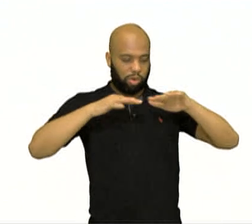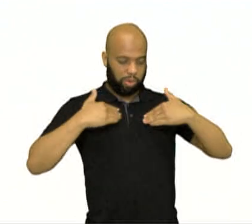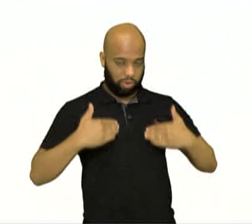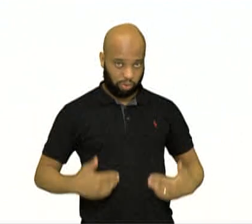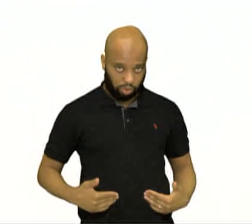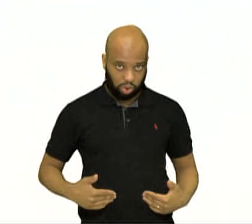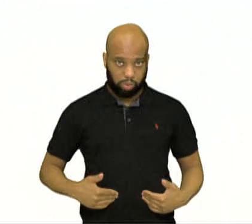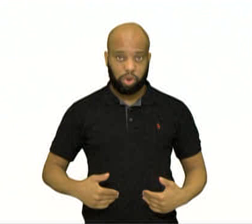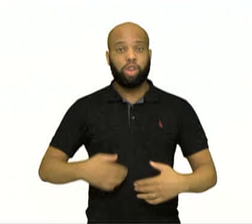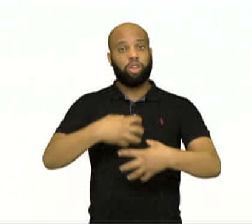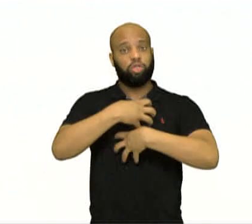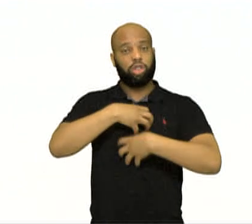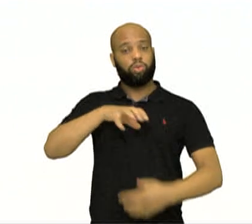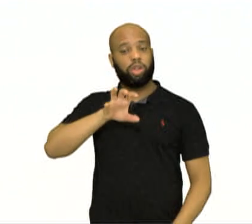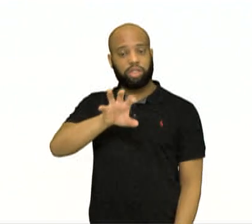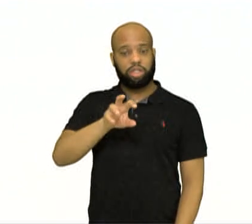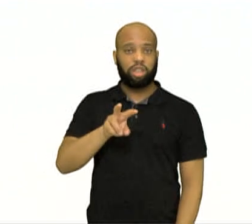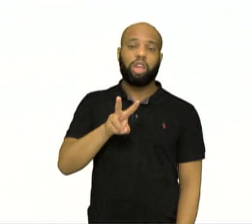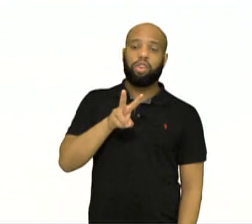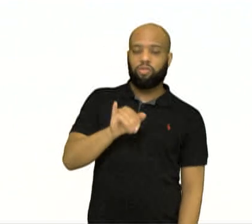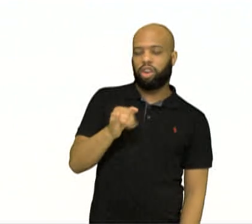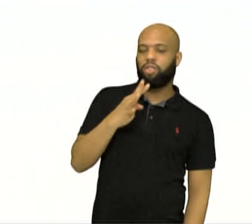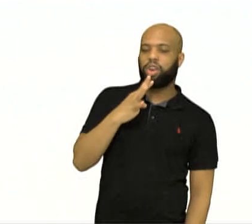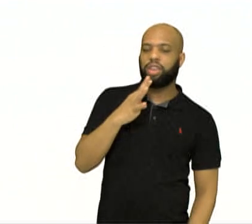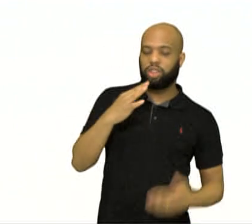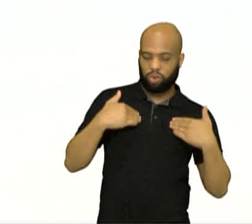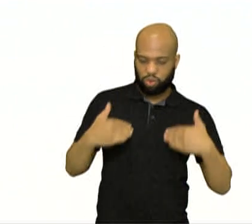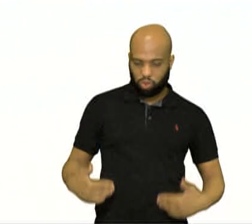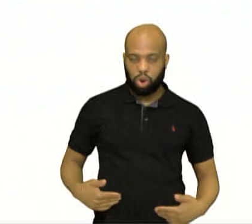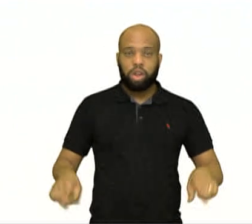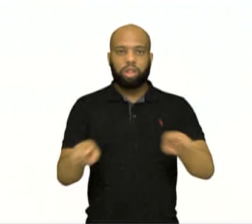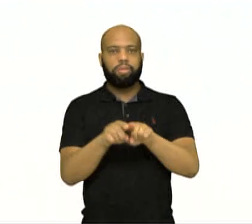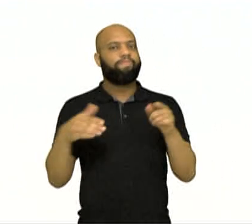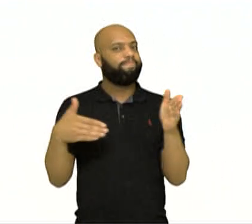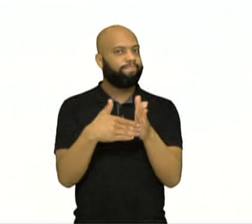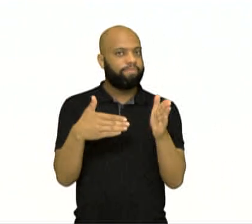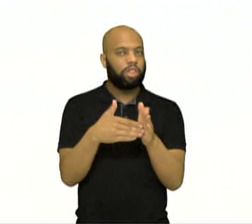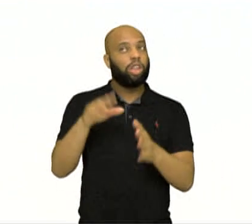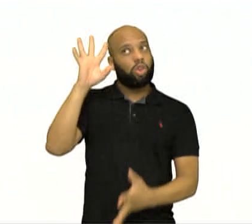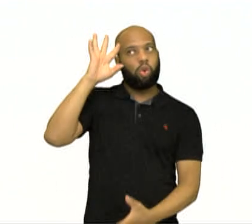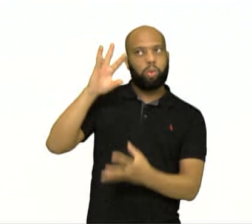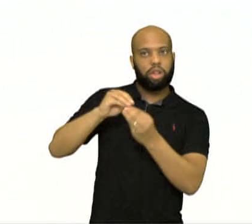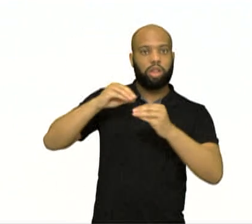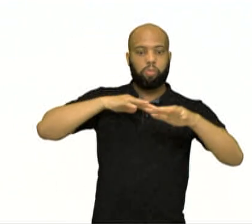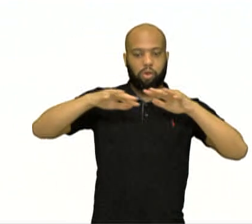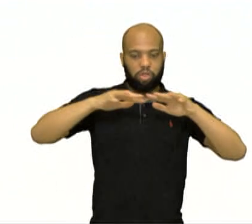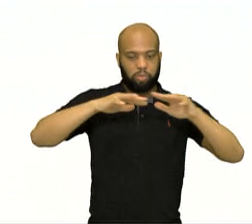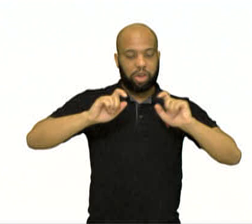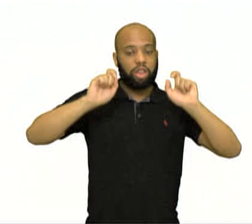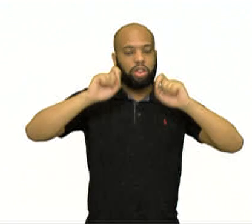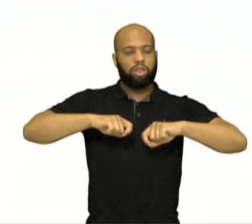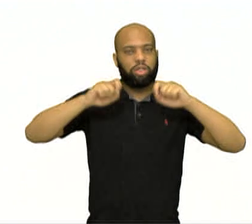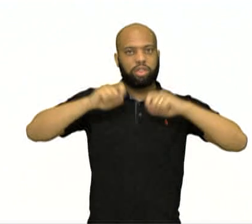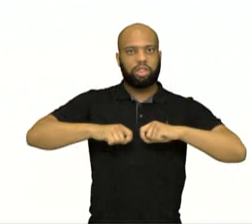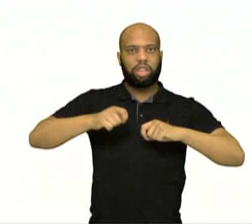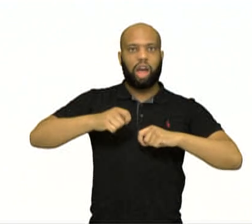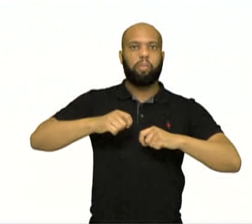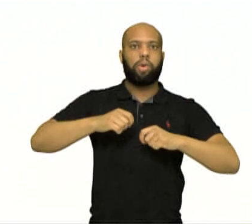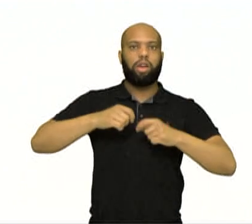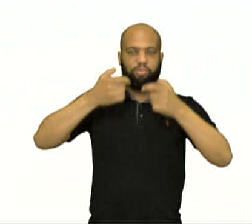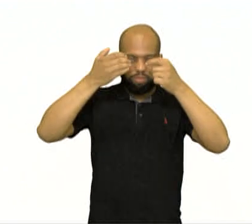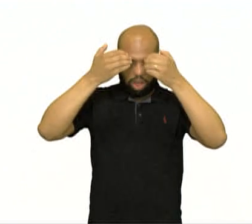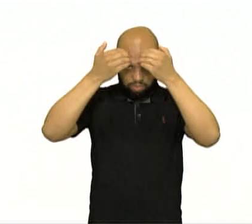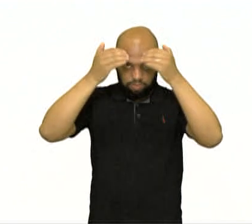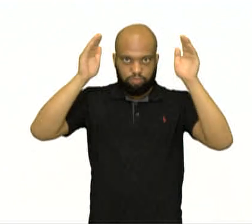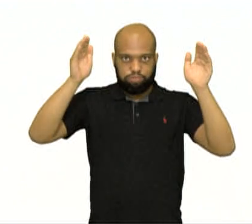corporal. Deste modo, conhecer nosso corpo, nossos limites e entender o movimento amplia nosso repertório e muda também o